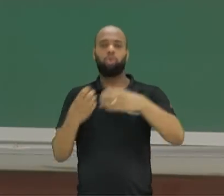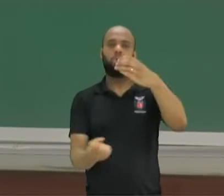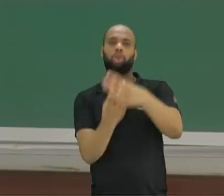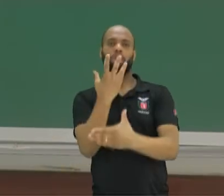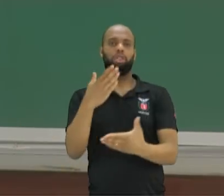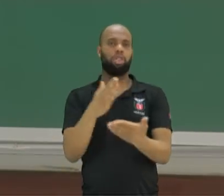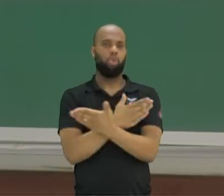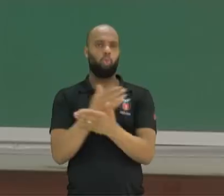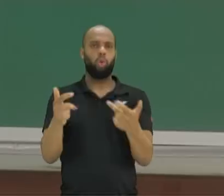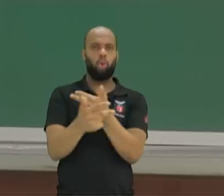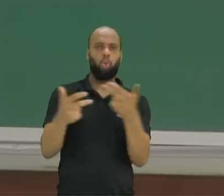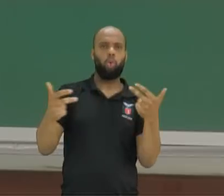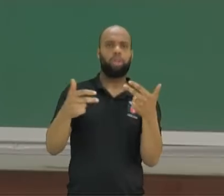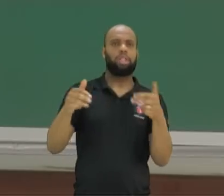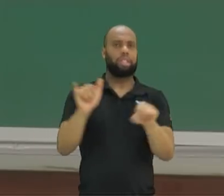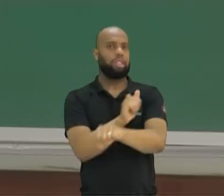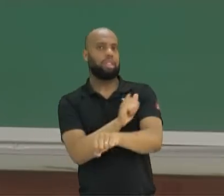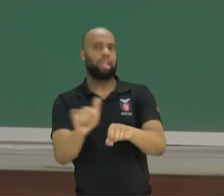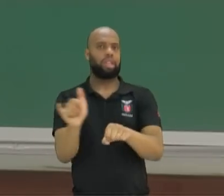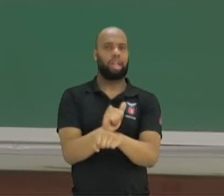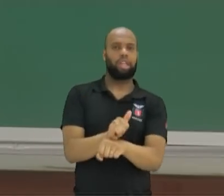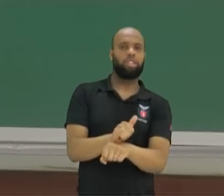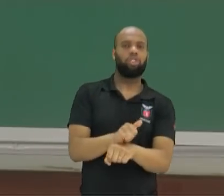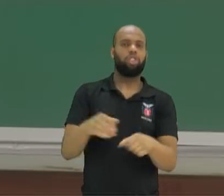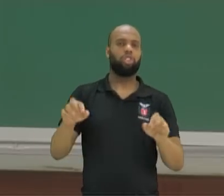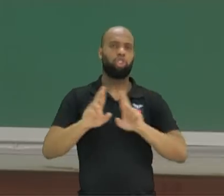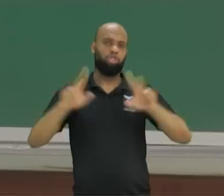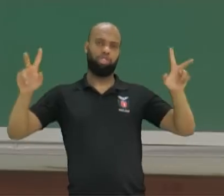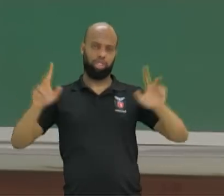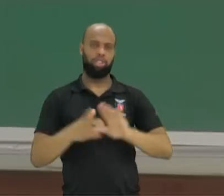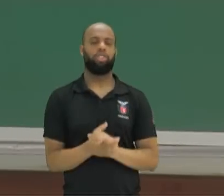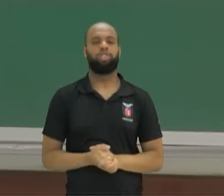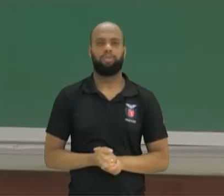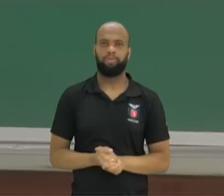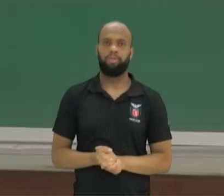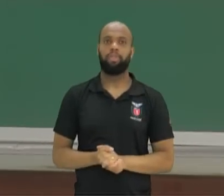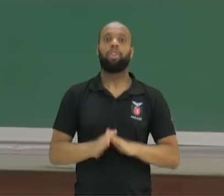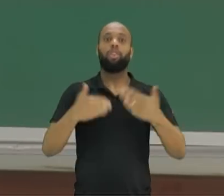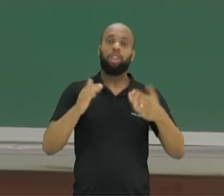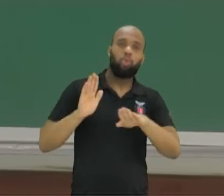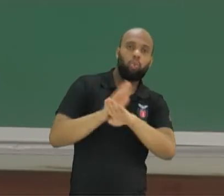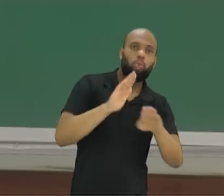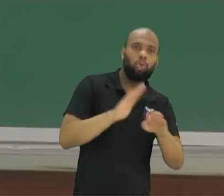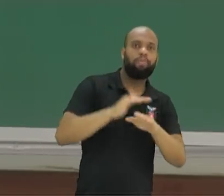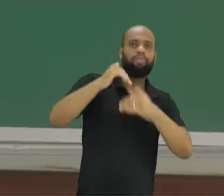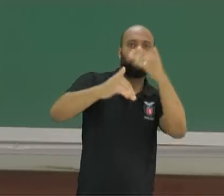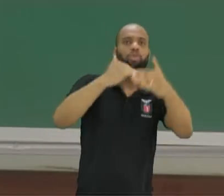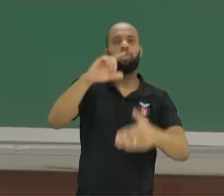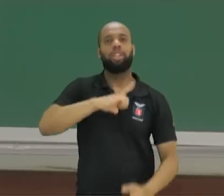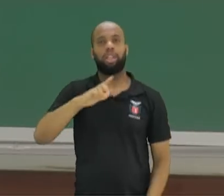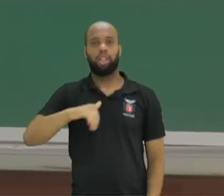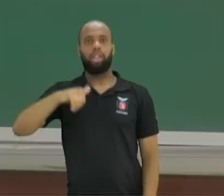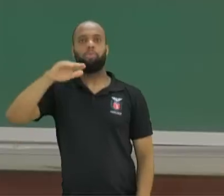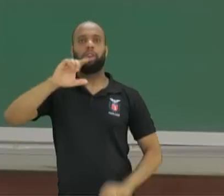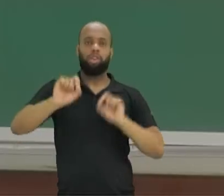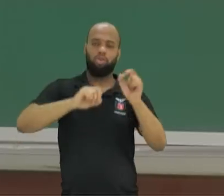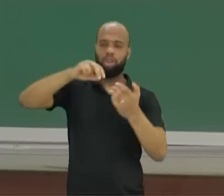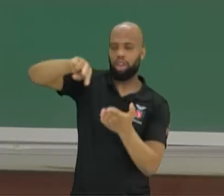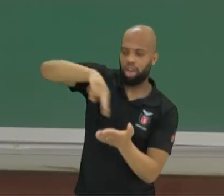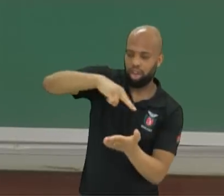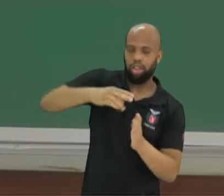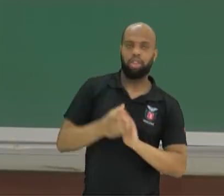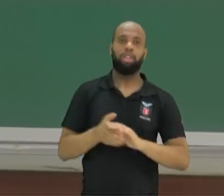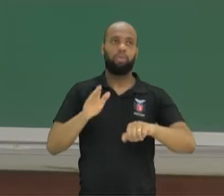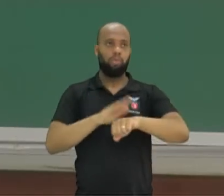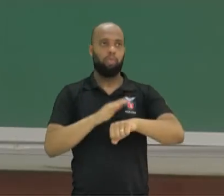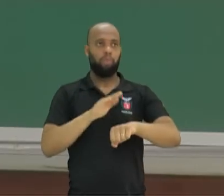um passo dentro dessa proposta do popping, tá? Isso ajudou a desenvolver mais ainda a dança. E quando